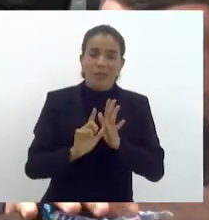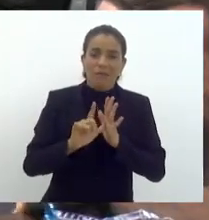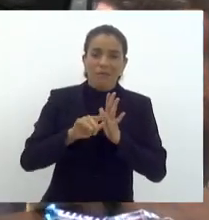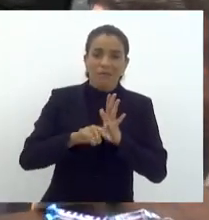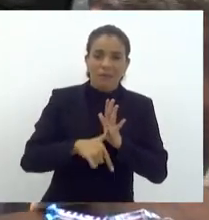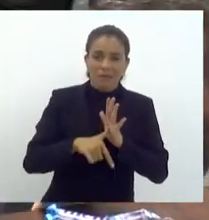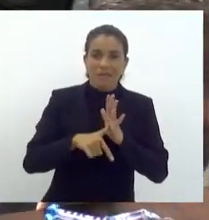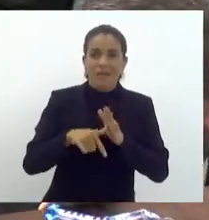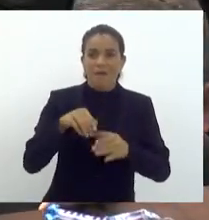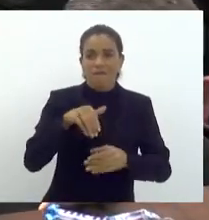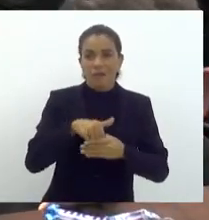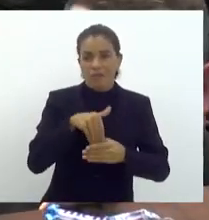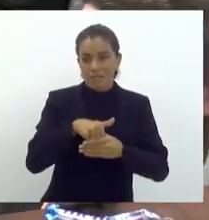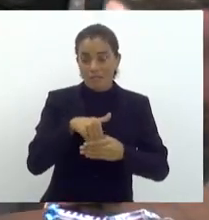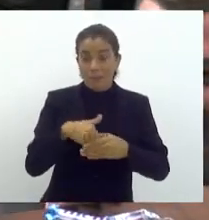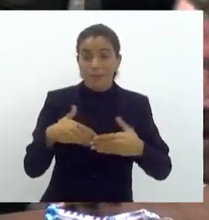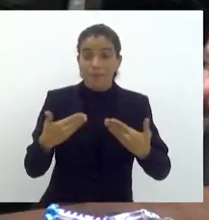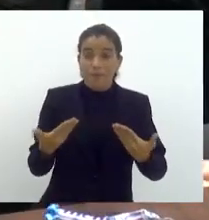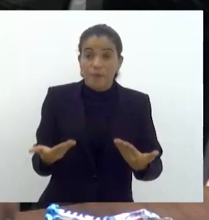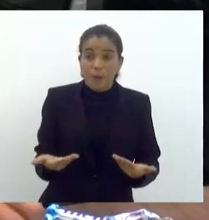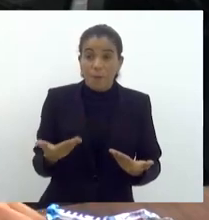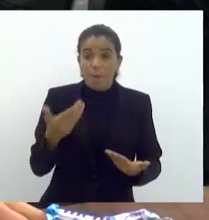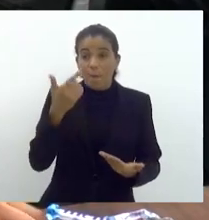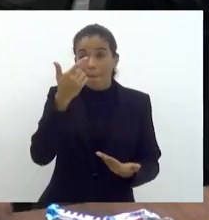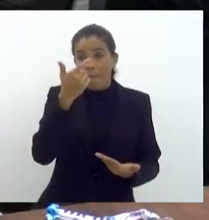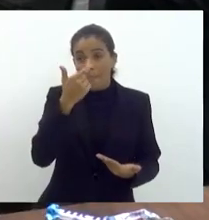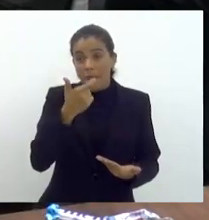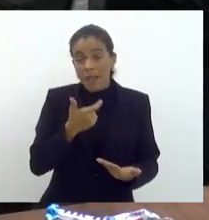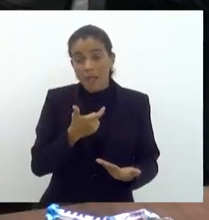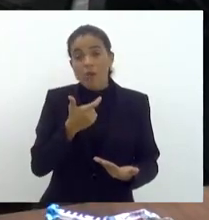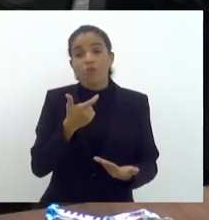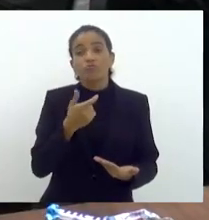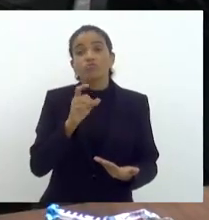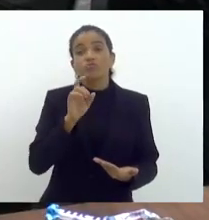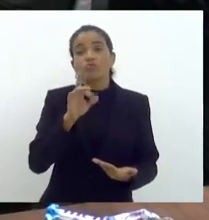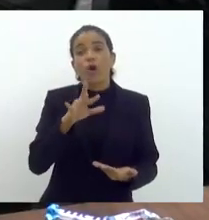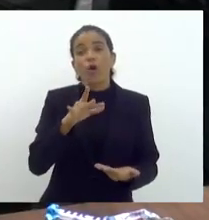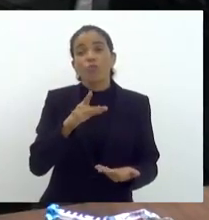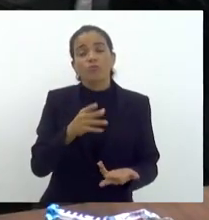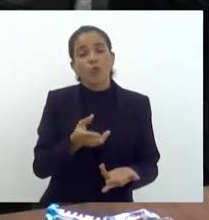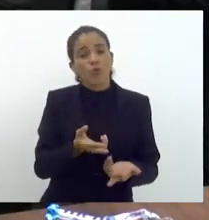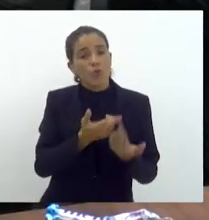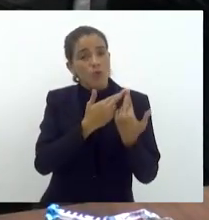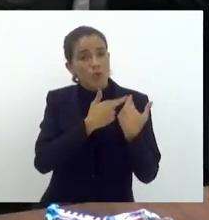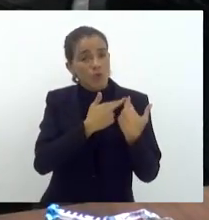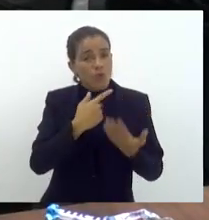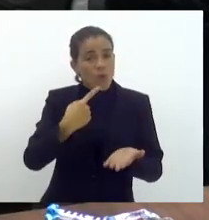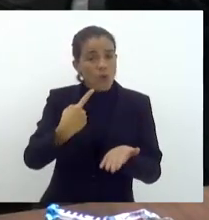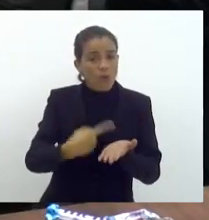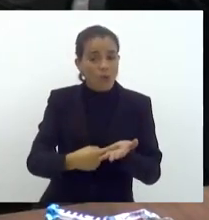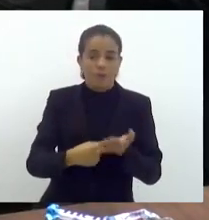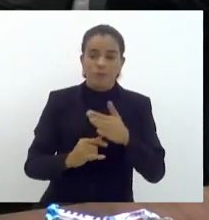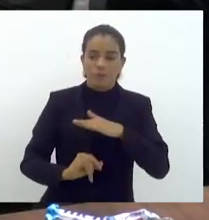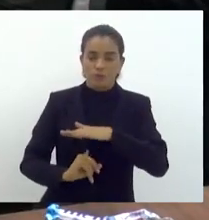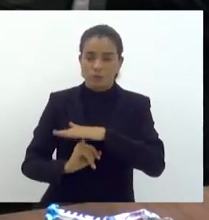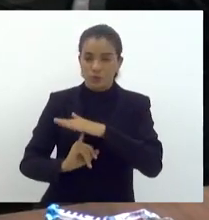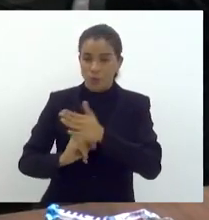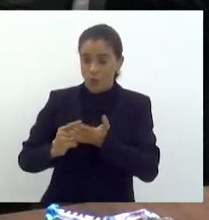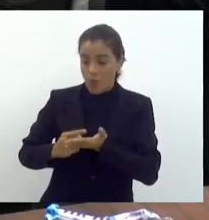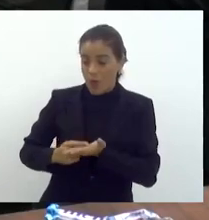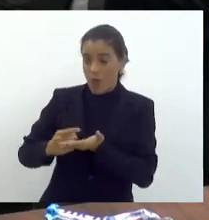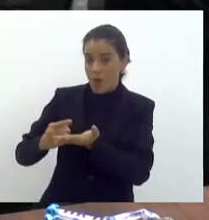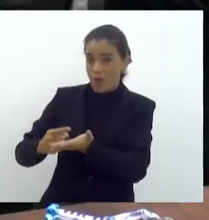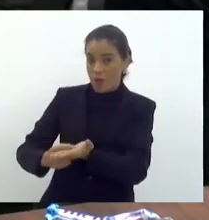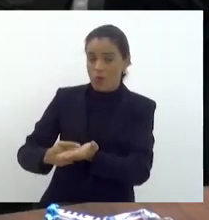a votação do mesmo então eu queria deixar que o compromisso com instituições através de um acordo feito